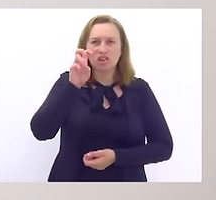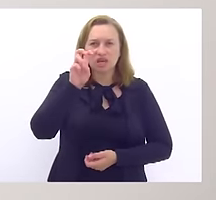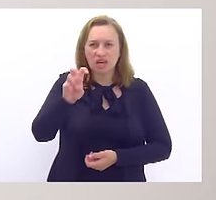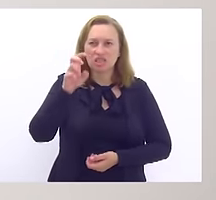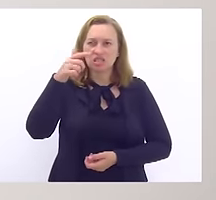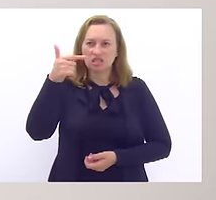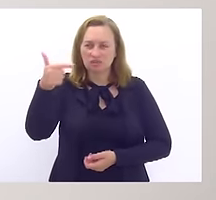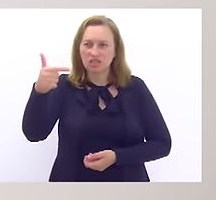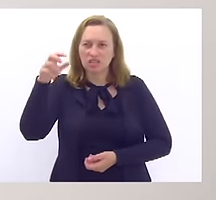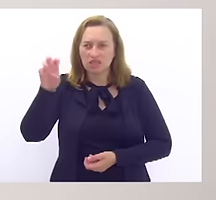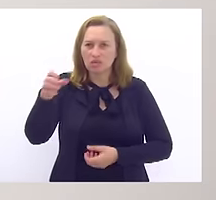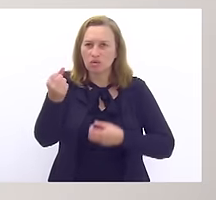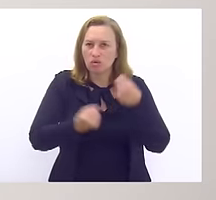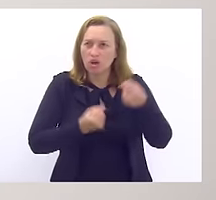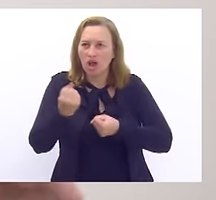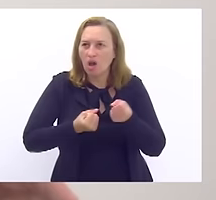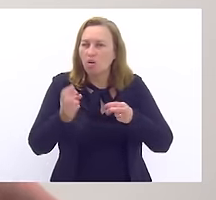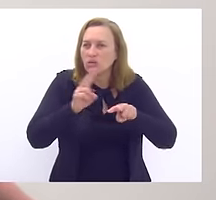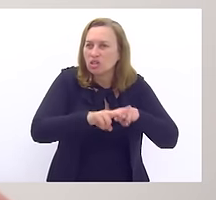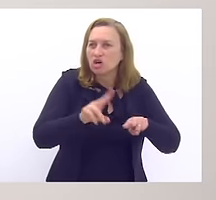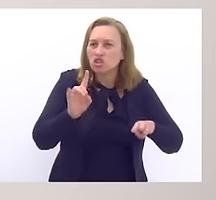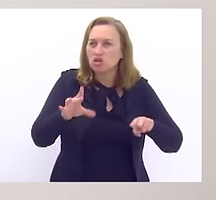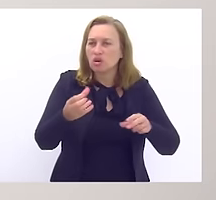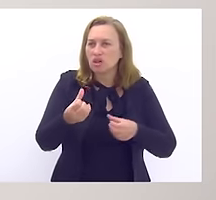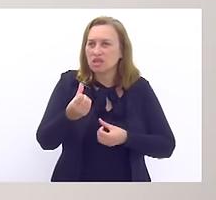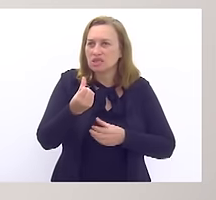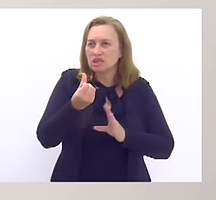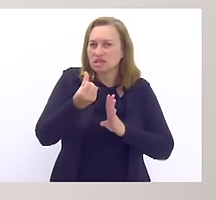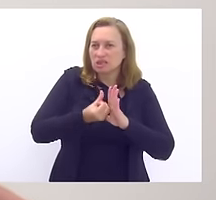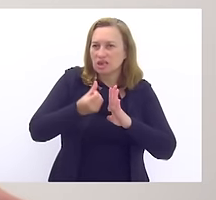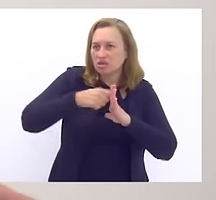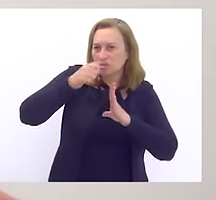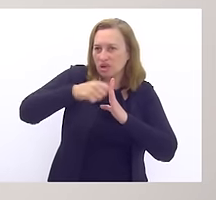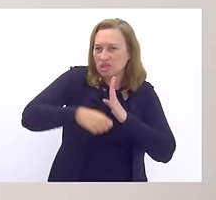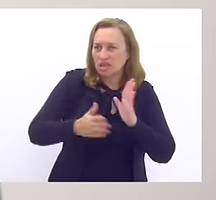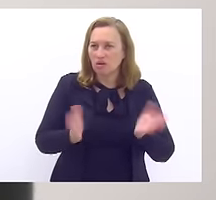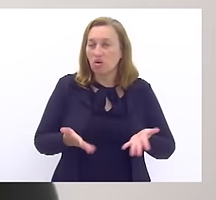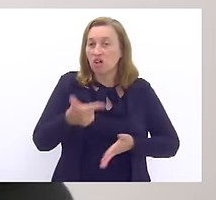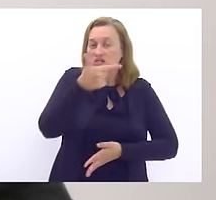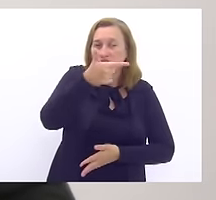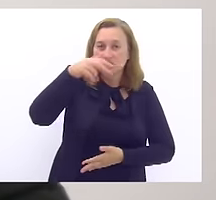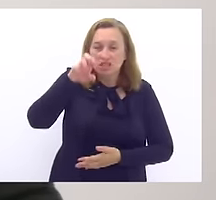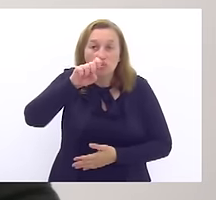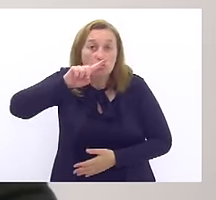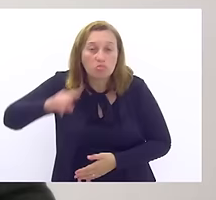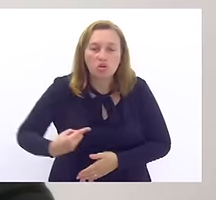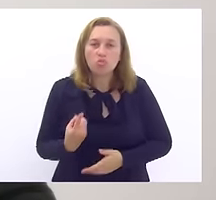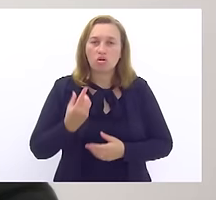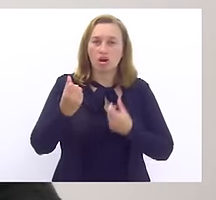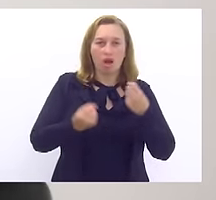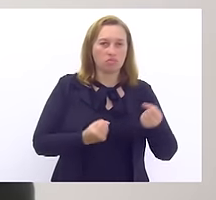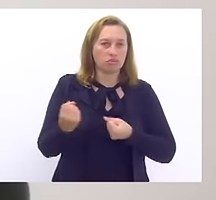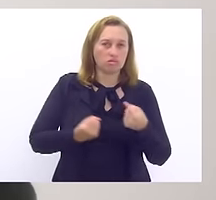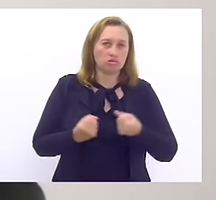apreendidos só nesse semestre agora nós já estamos chegando a 25 mil Veículos